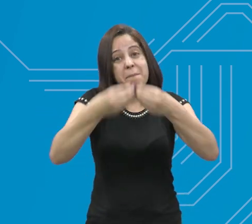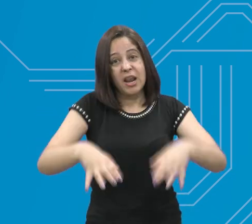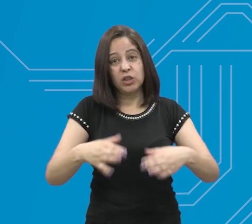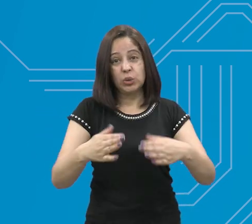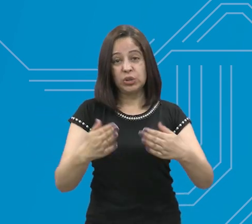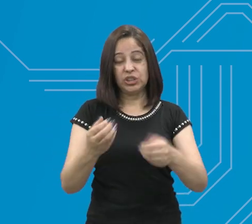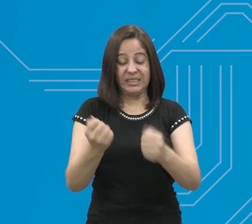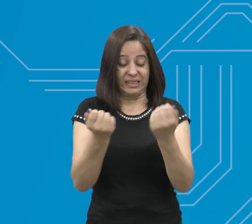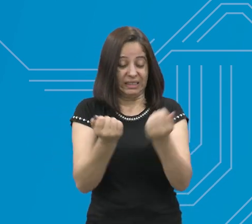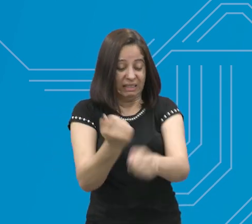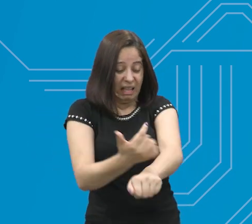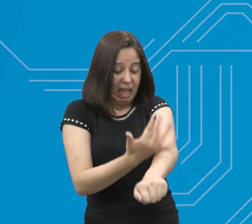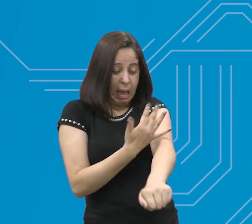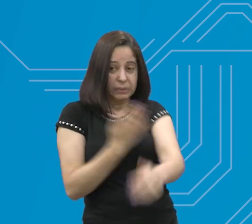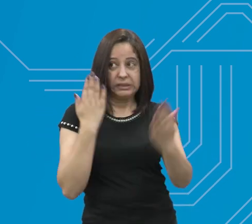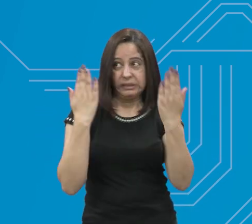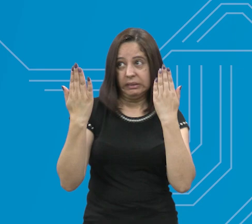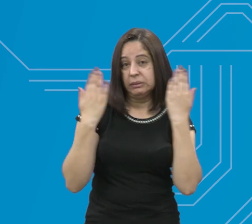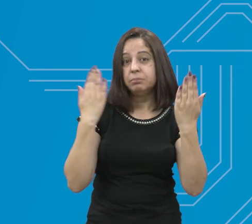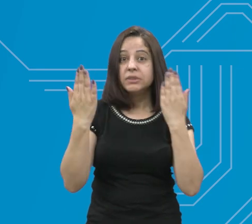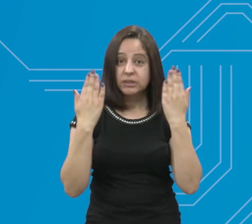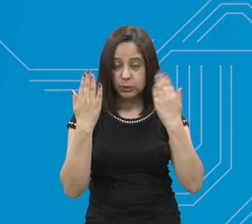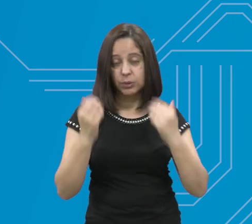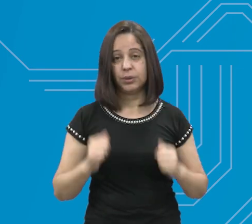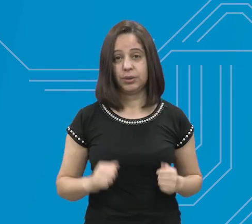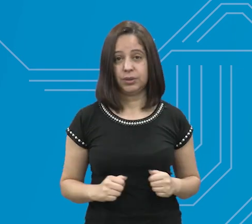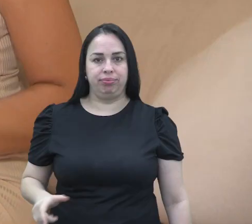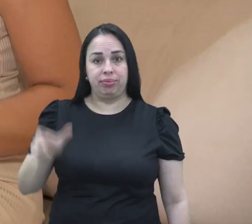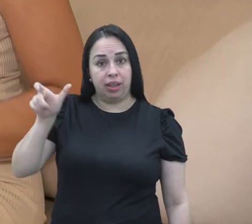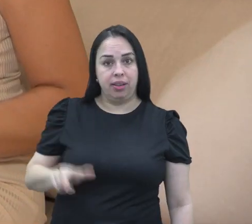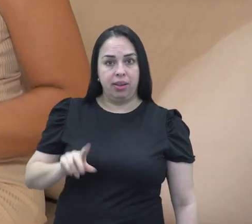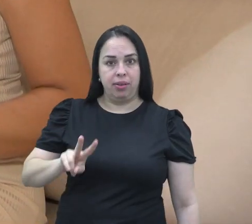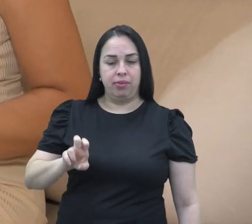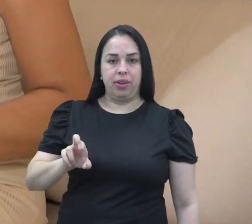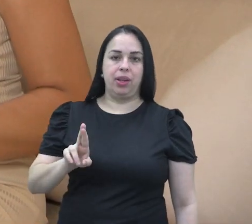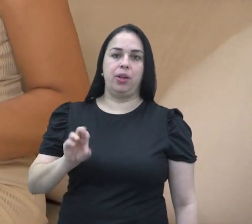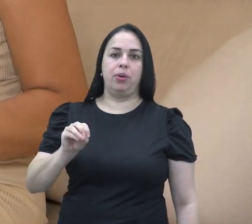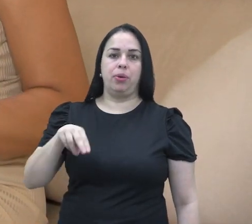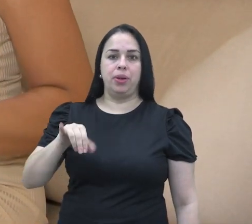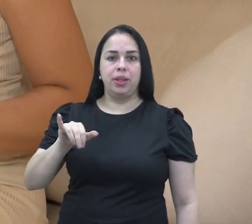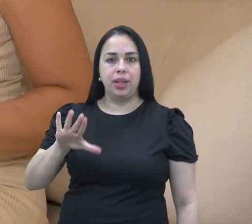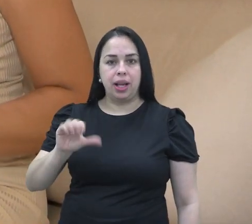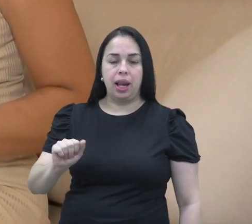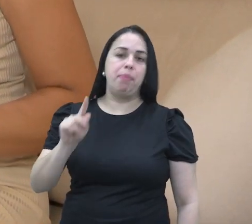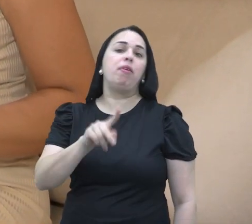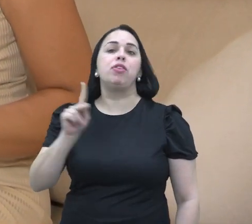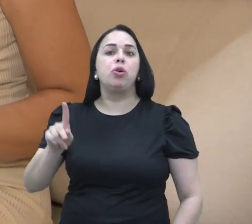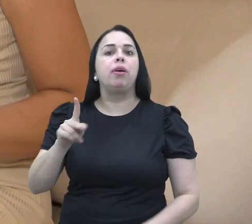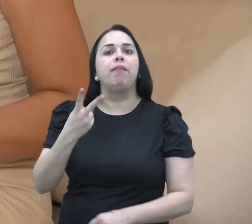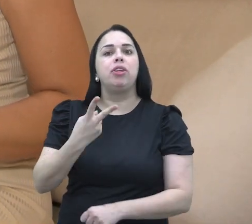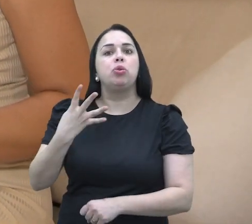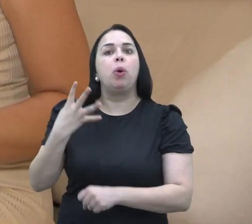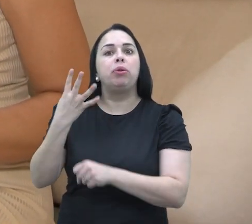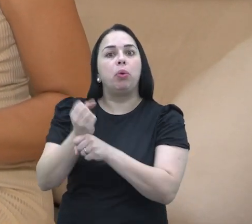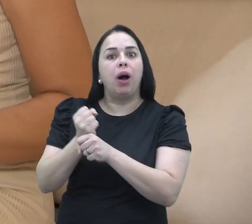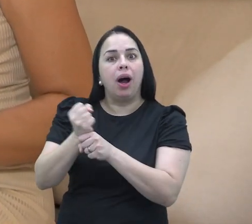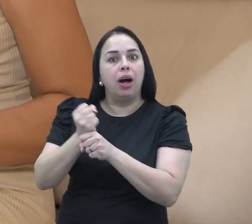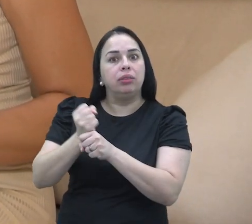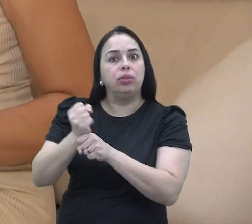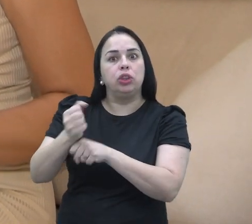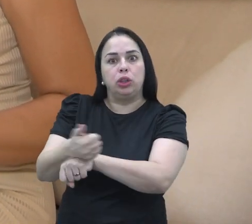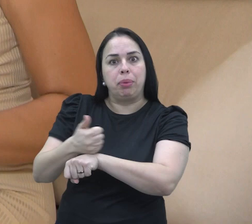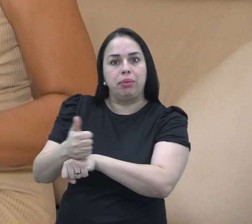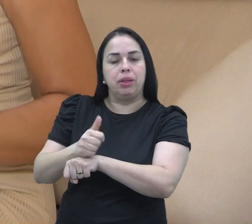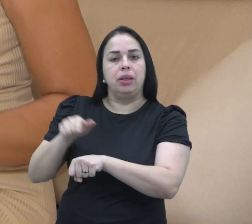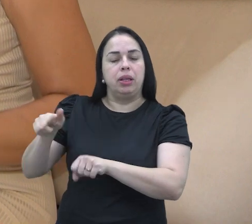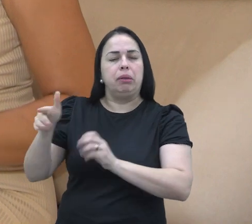e, claro, compromete a qualidade de vida do paciente. Verônica é professora há 24 anos e passou por